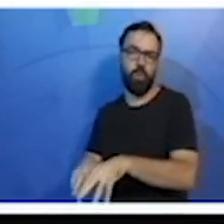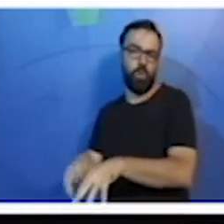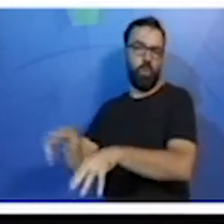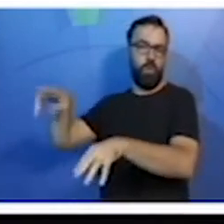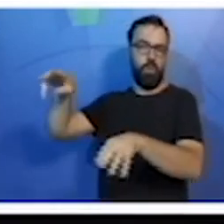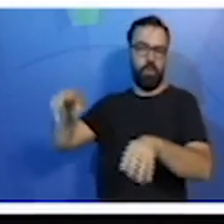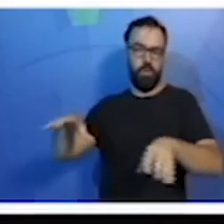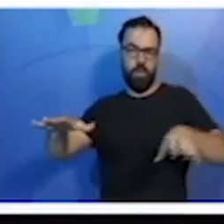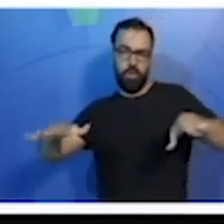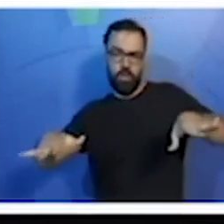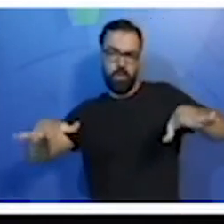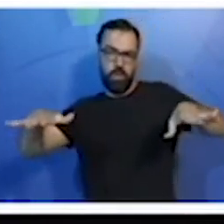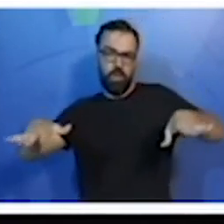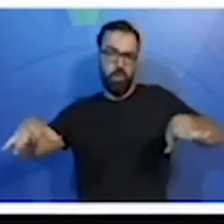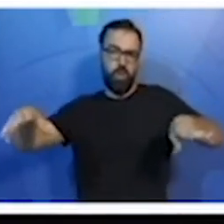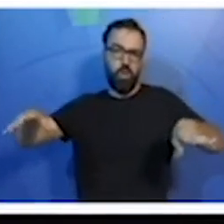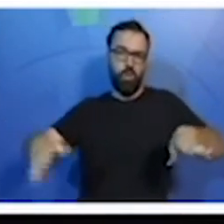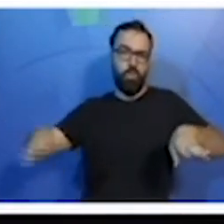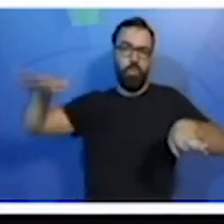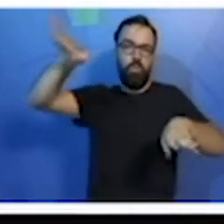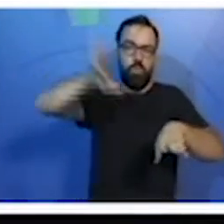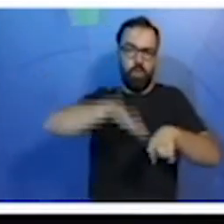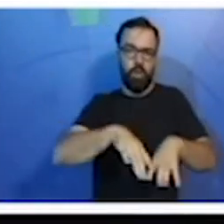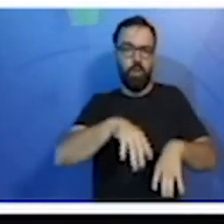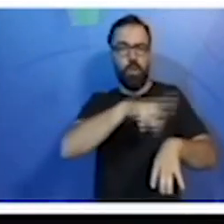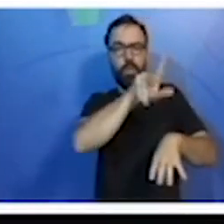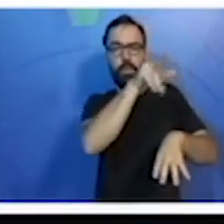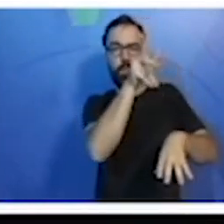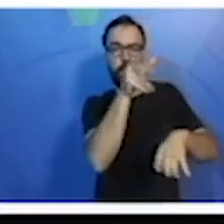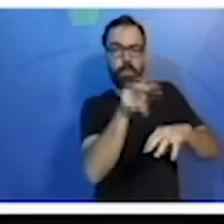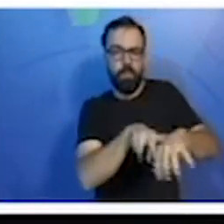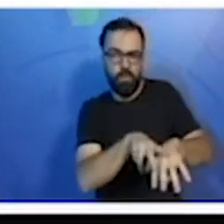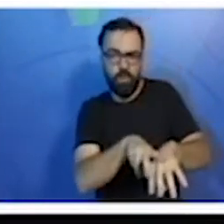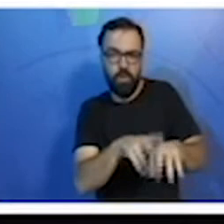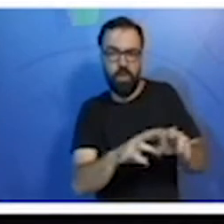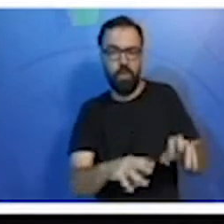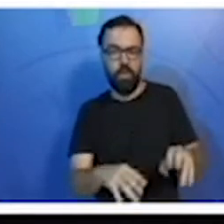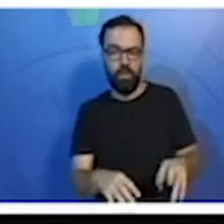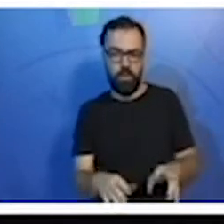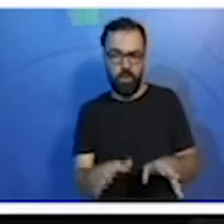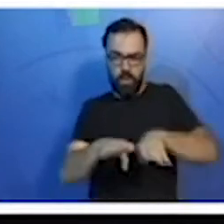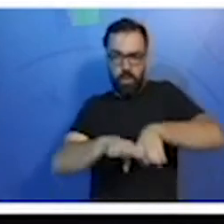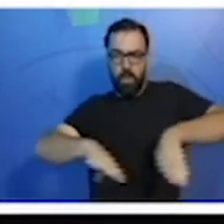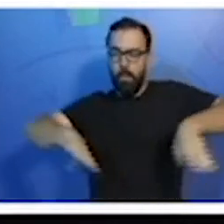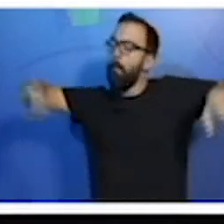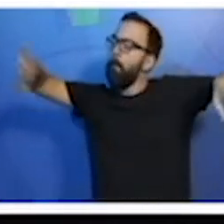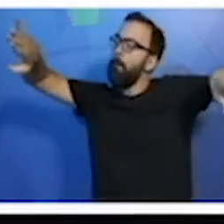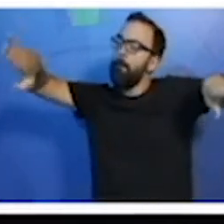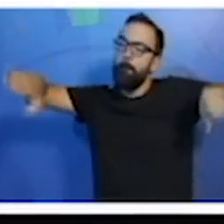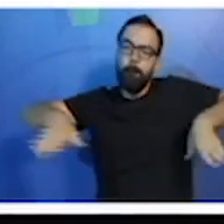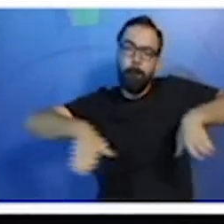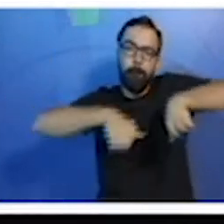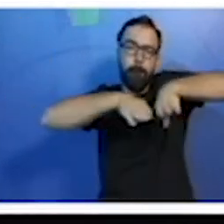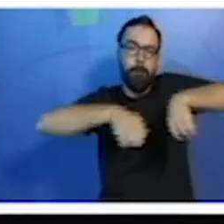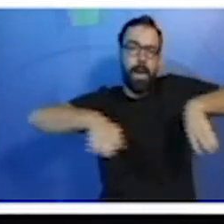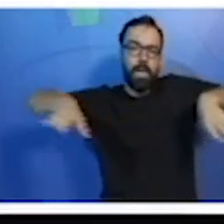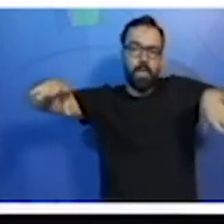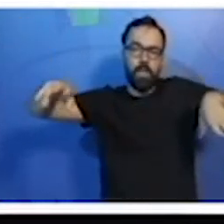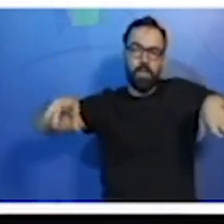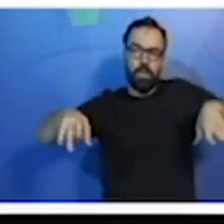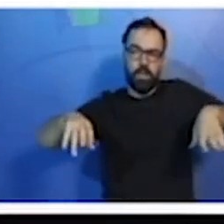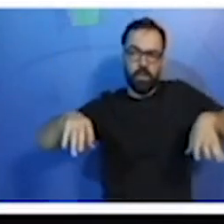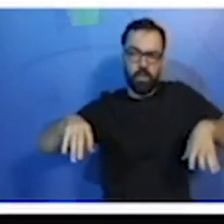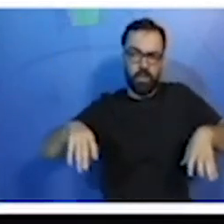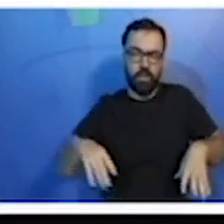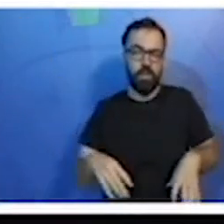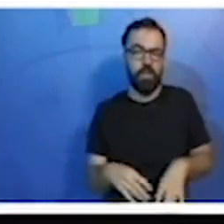lugar para o outro né ou de uma rampa e ele faz manobras nesses alto de rampa que geralmente mais não para alta então ele faz essas manobras e ele